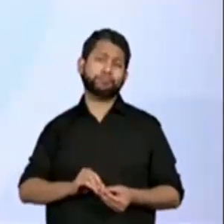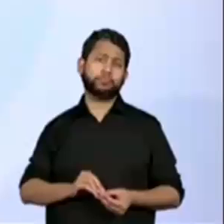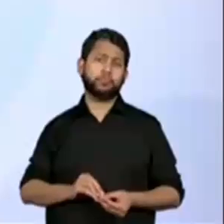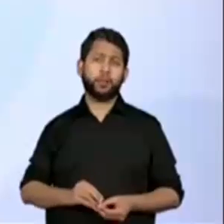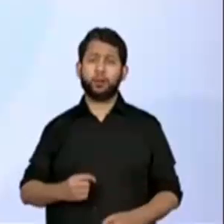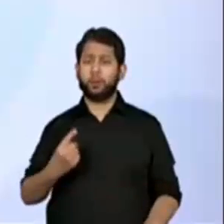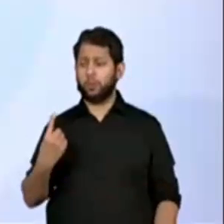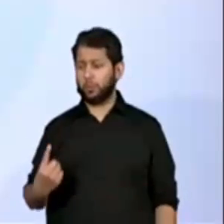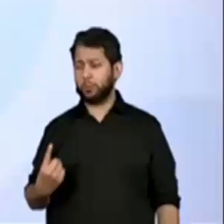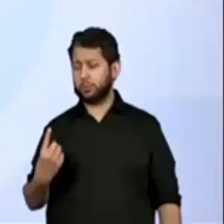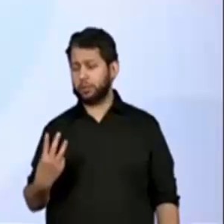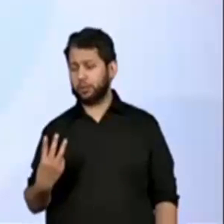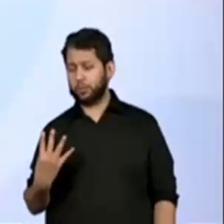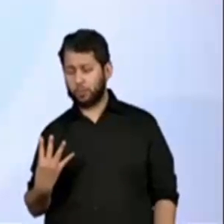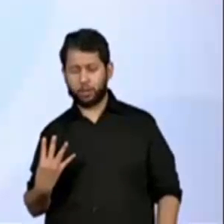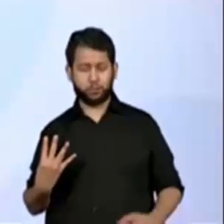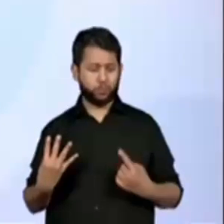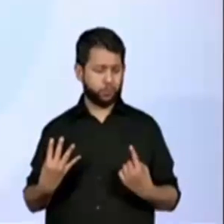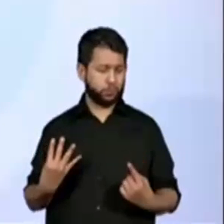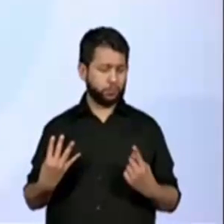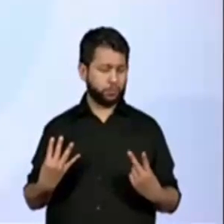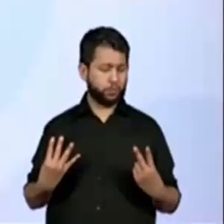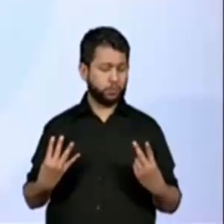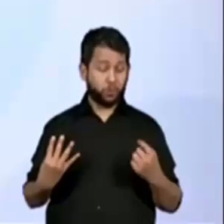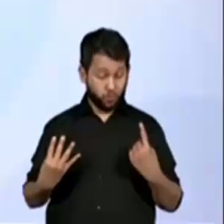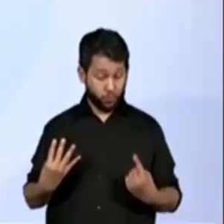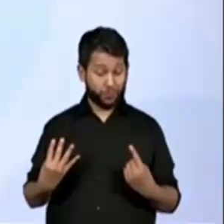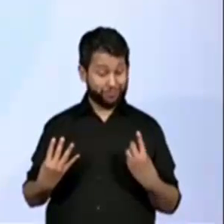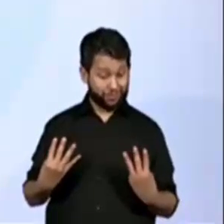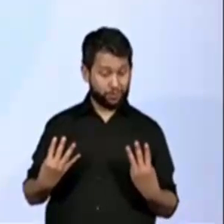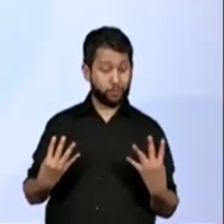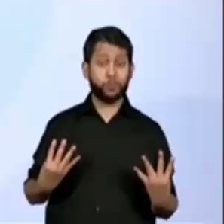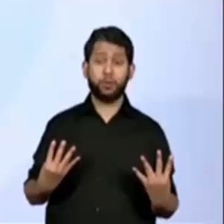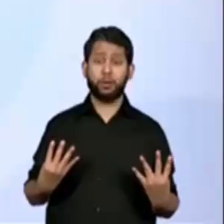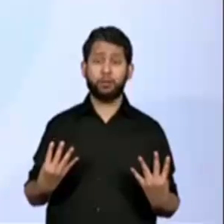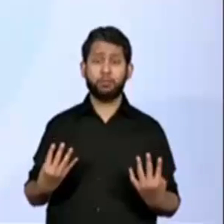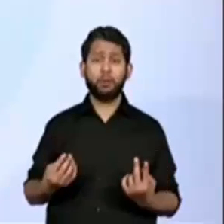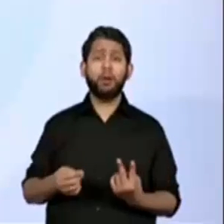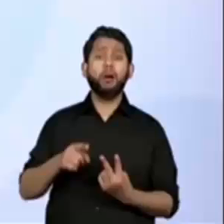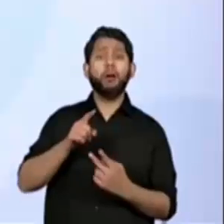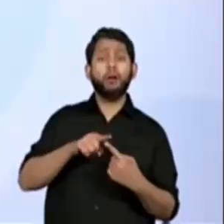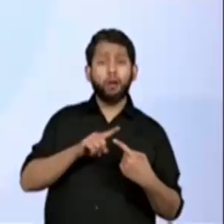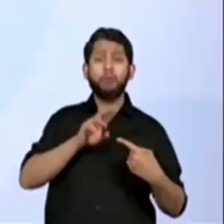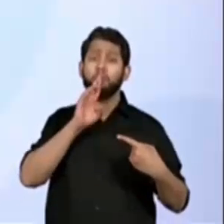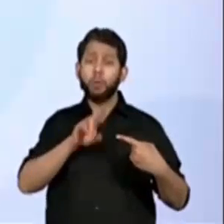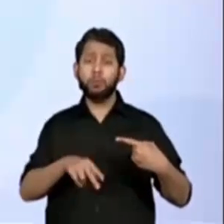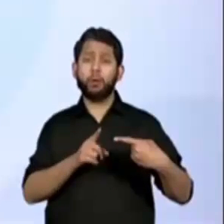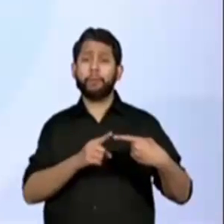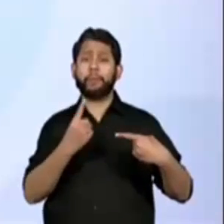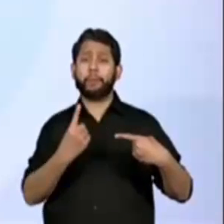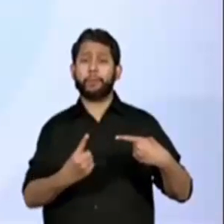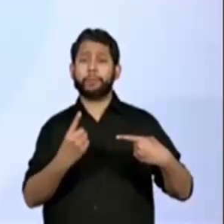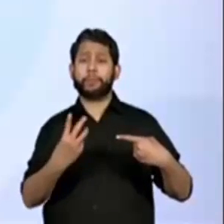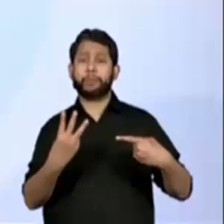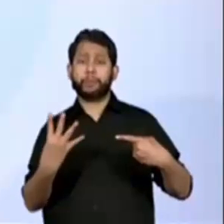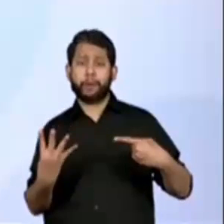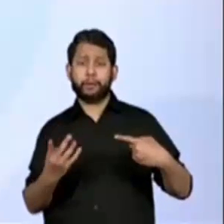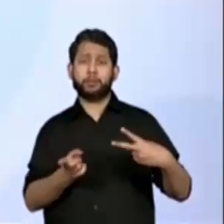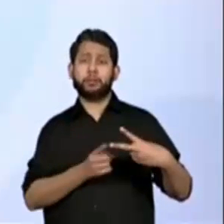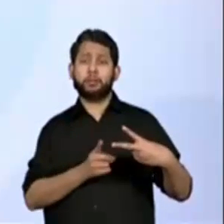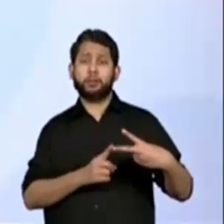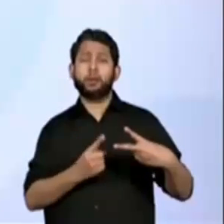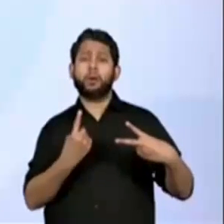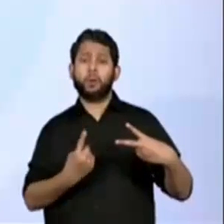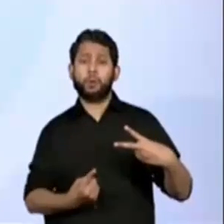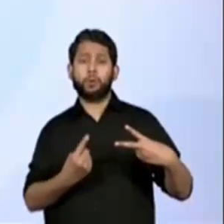dois, tanto da Sofia como do Juan, é a mesma coisa, né? 134. Só que o que eu não fiz ainda,